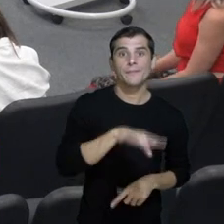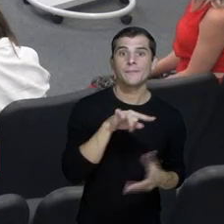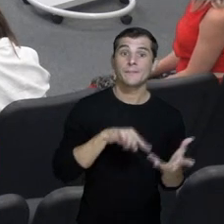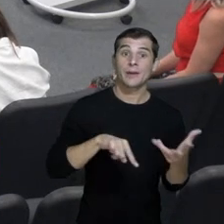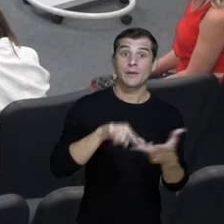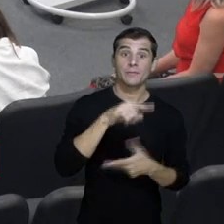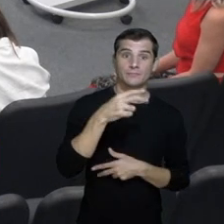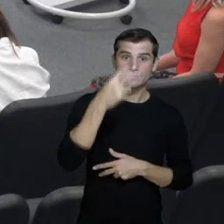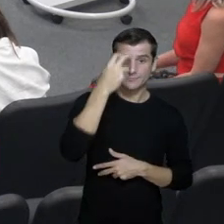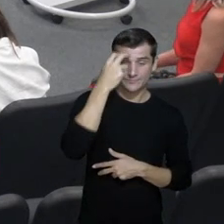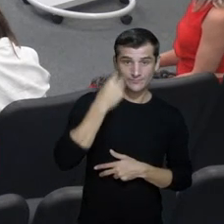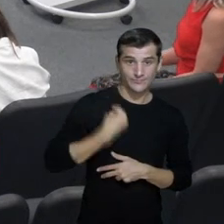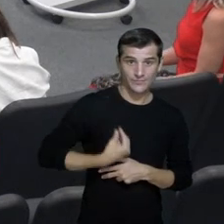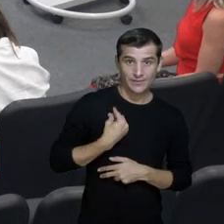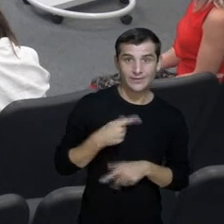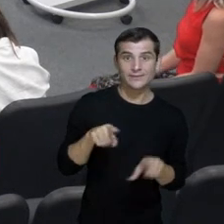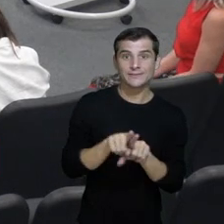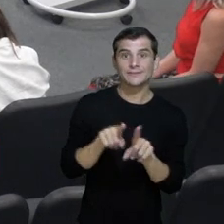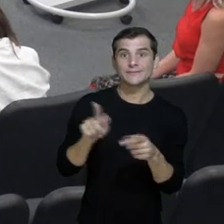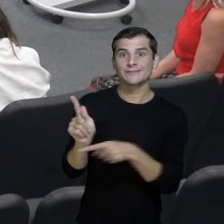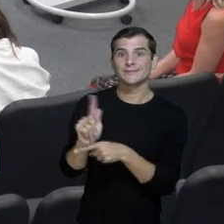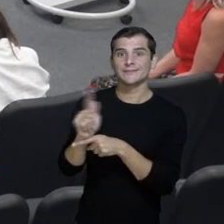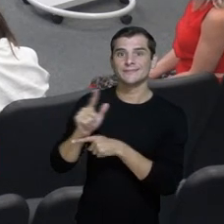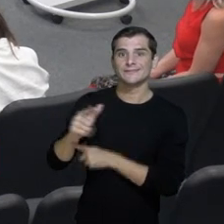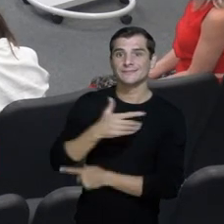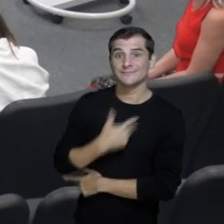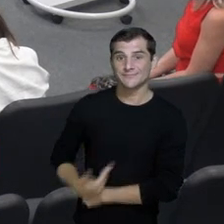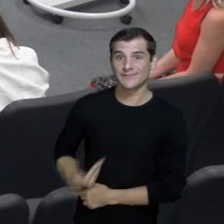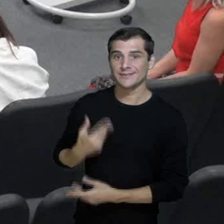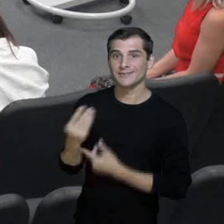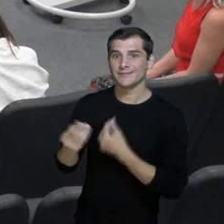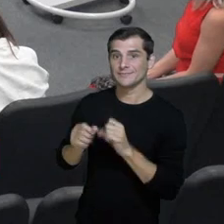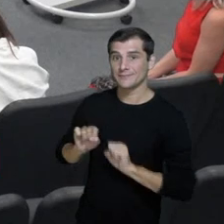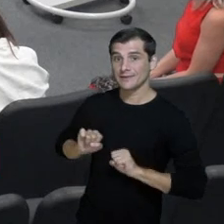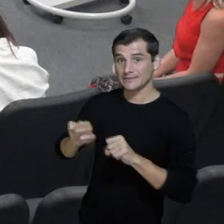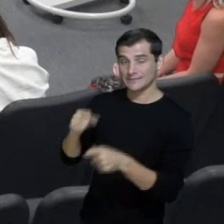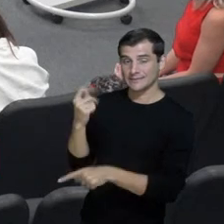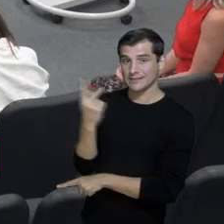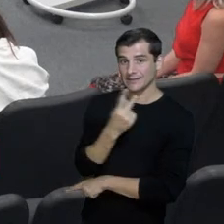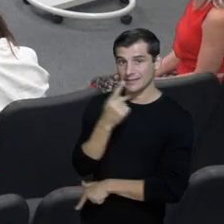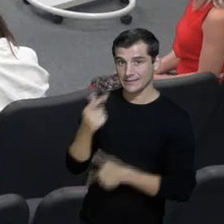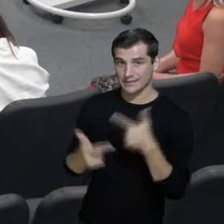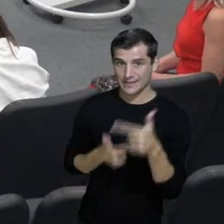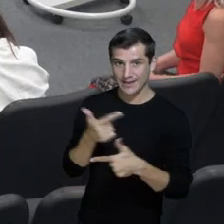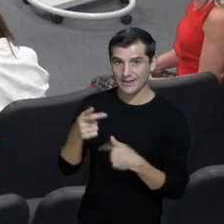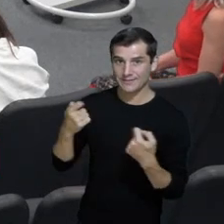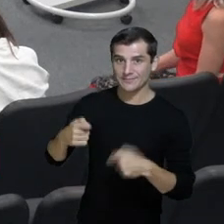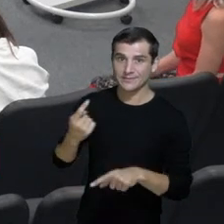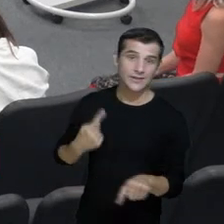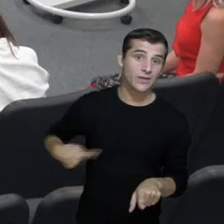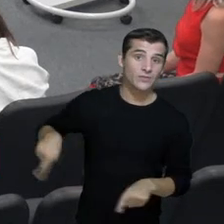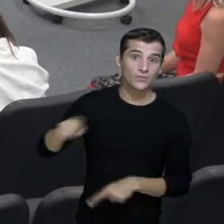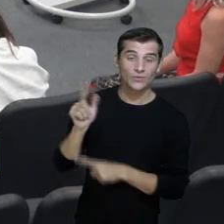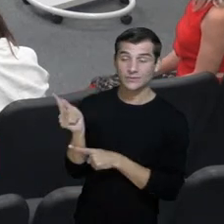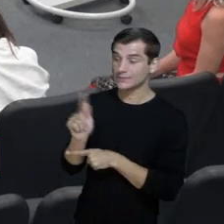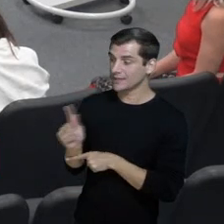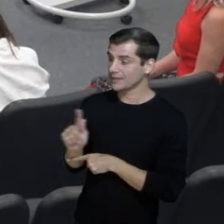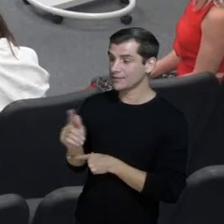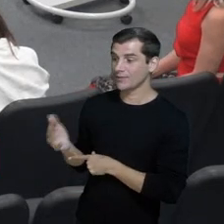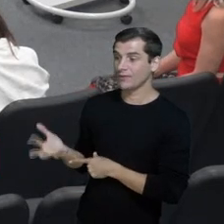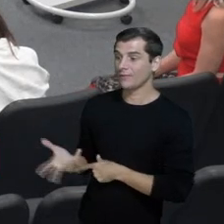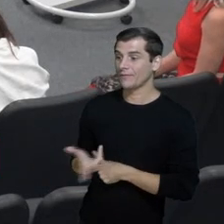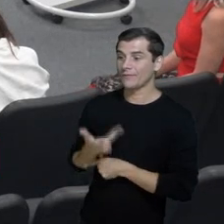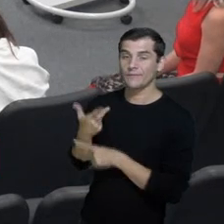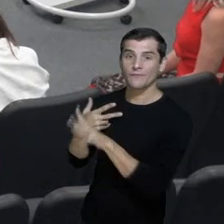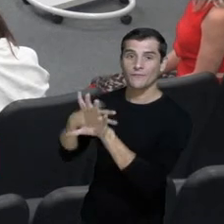Pública como uma acadêmica de administração e defensora da minha profissão eu diria que nós precisamos de gestores qualificados formados